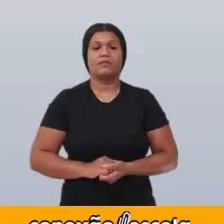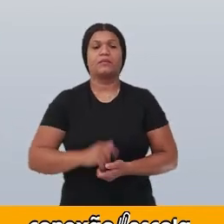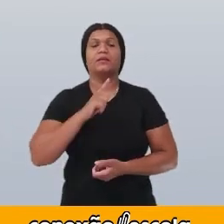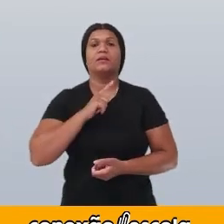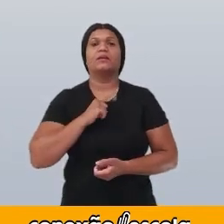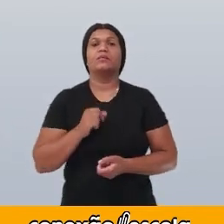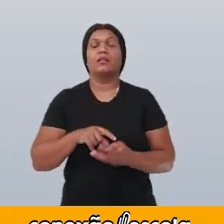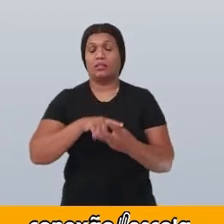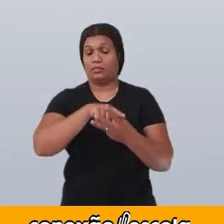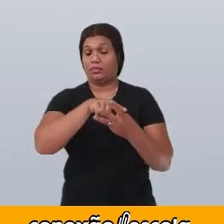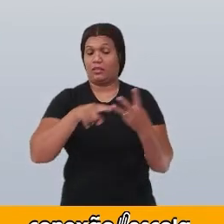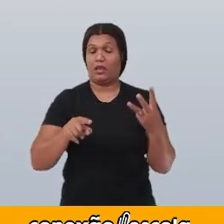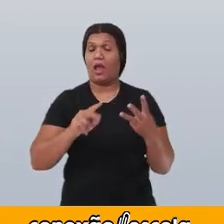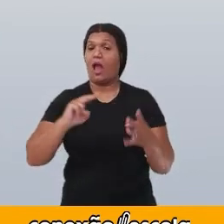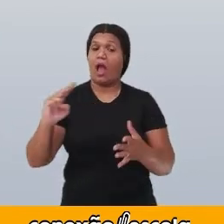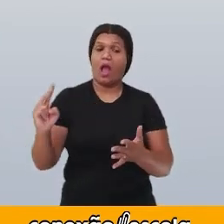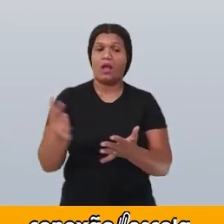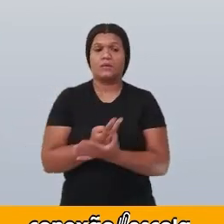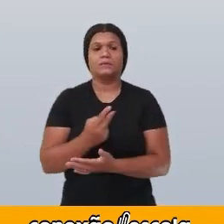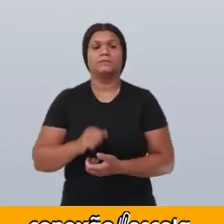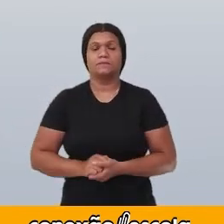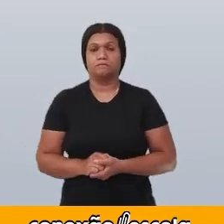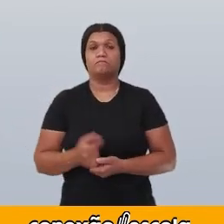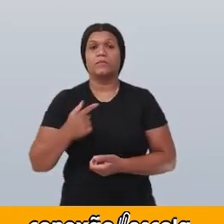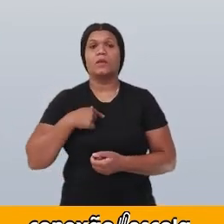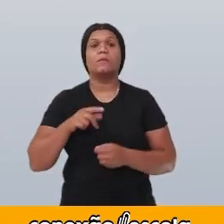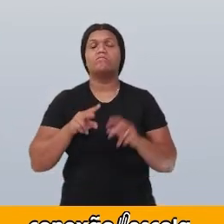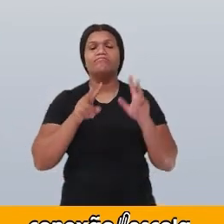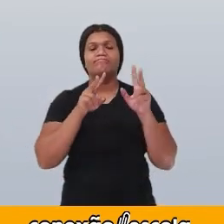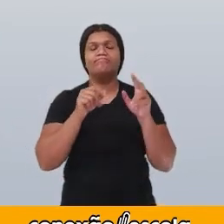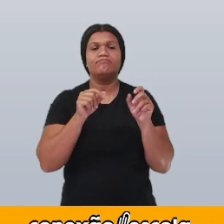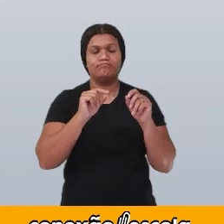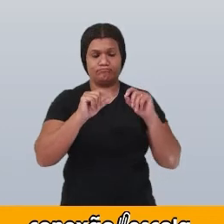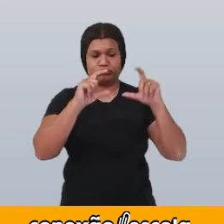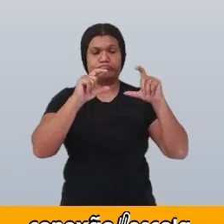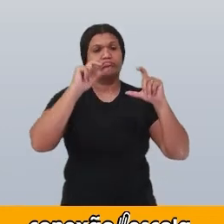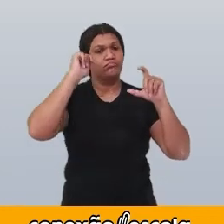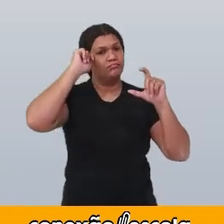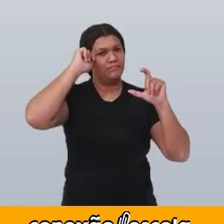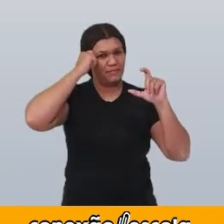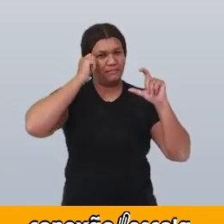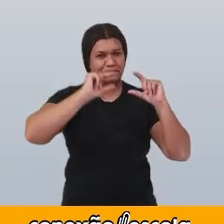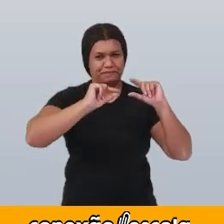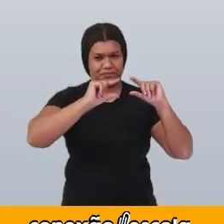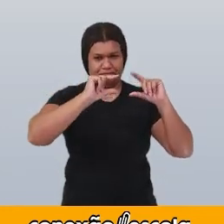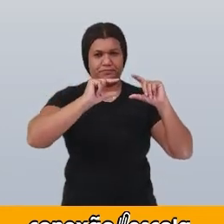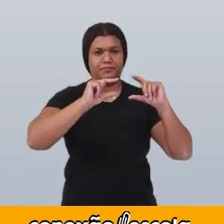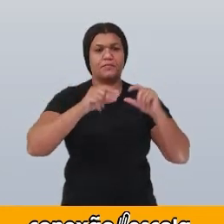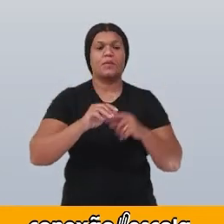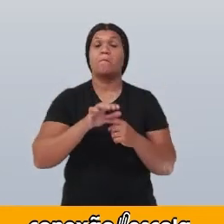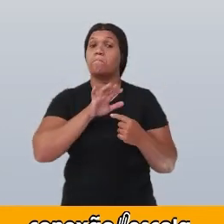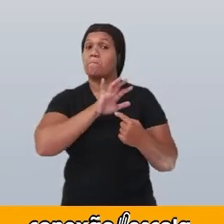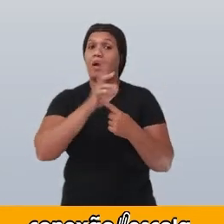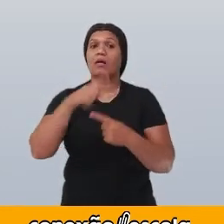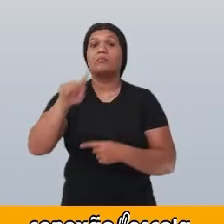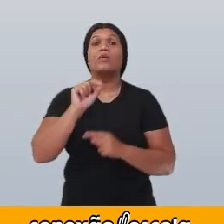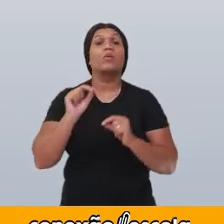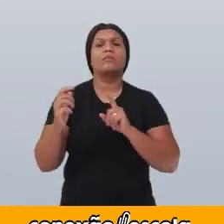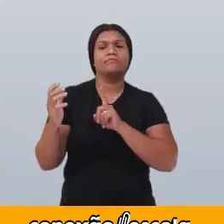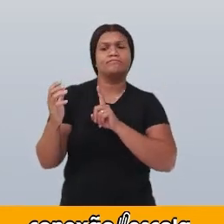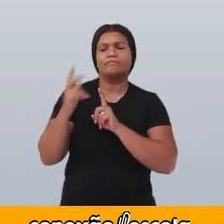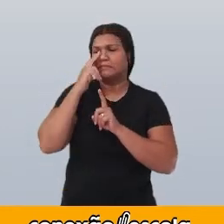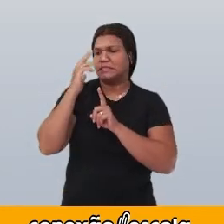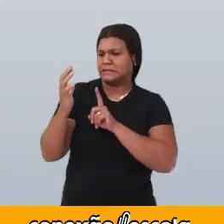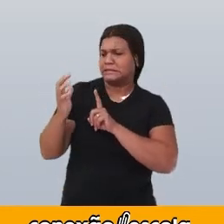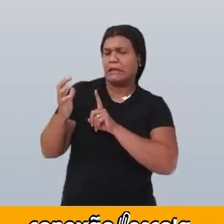então, 3 situações e eu destaquei para vocês aí os modalizadores. Vamos pensar nos efeitos que